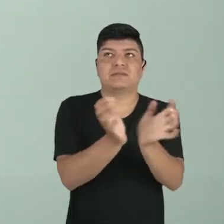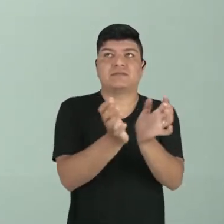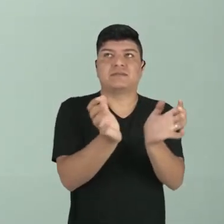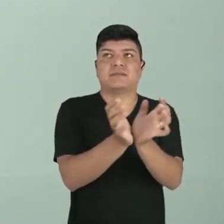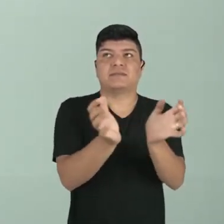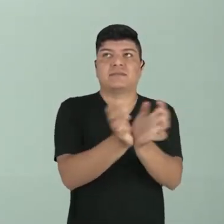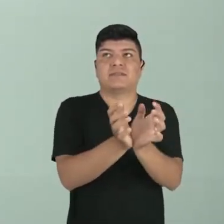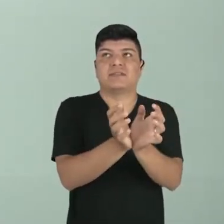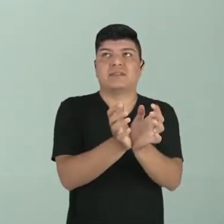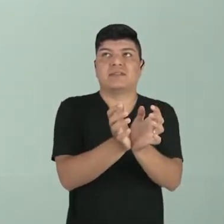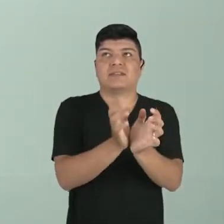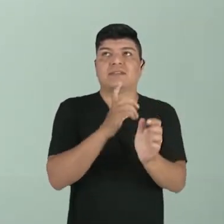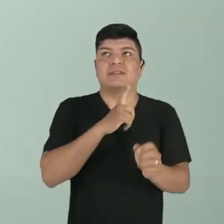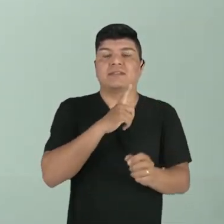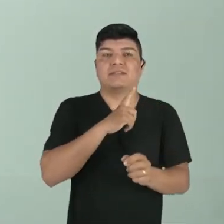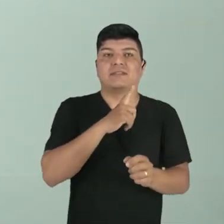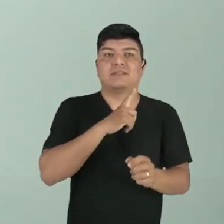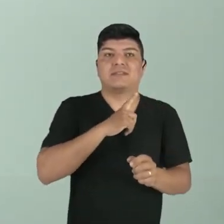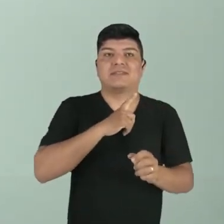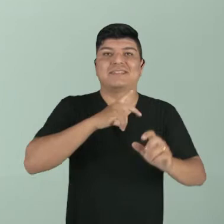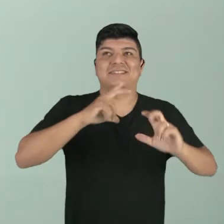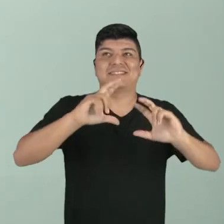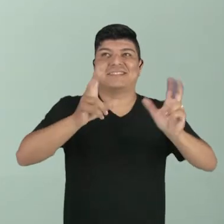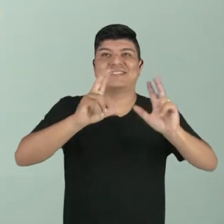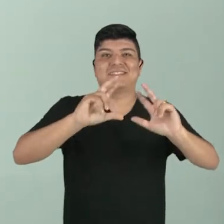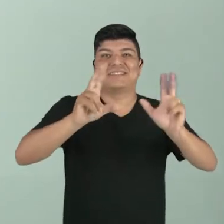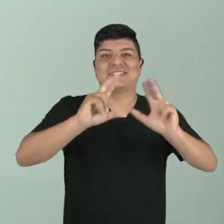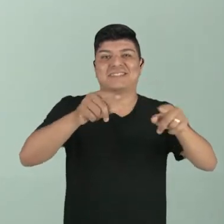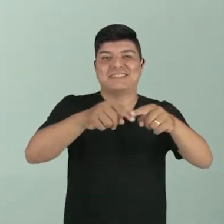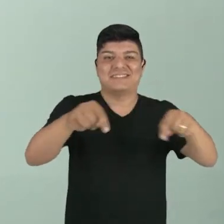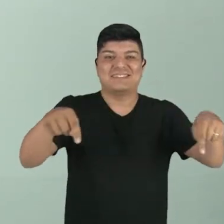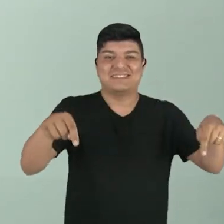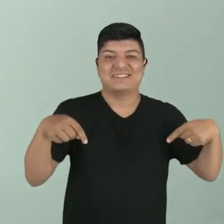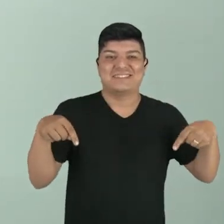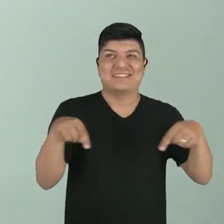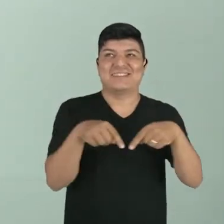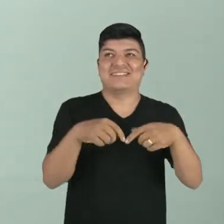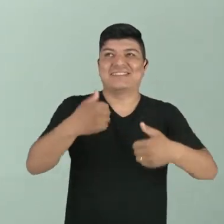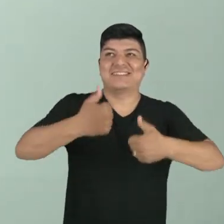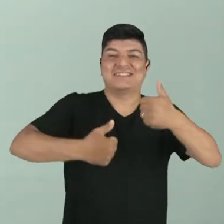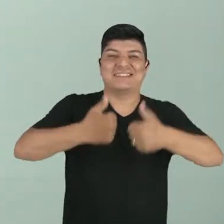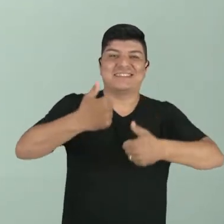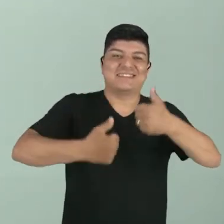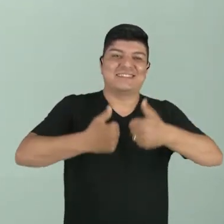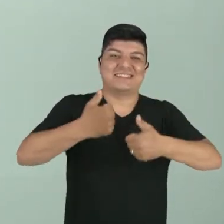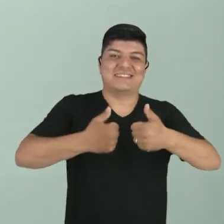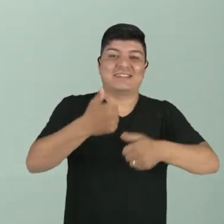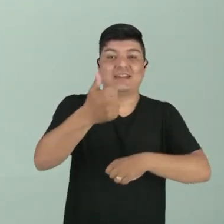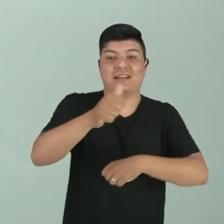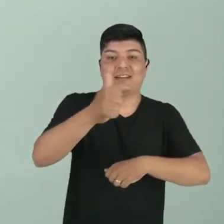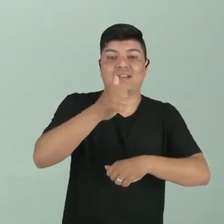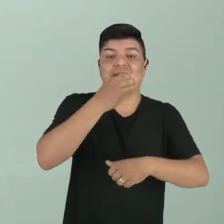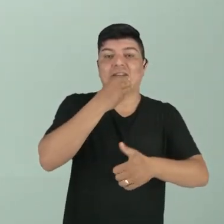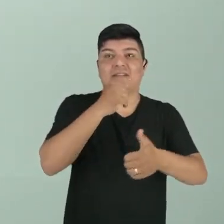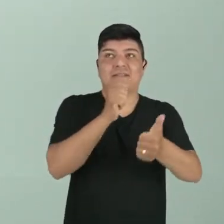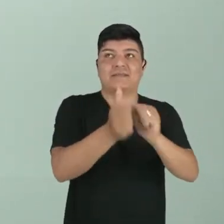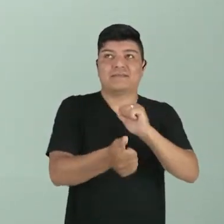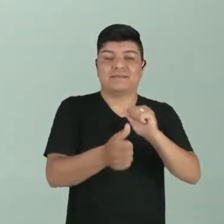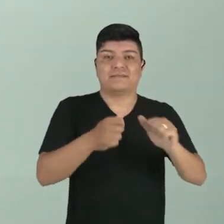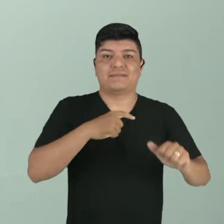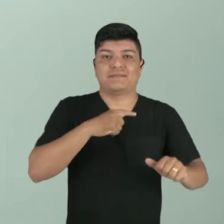tá então temos voleibol de areia voleibol de quadro futebol né de Campo ali que são 11 atletas